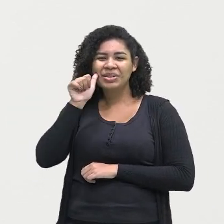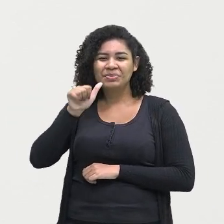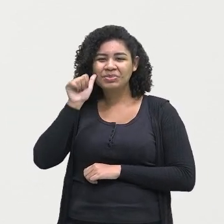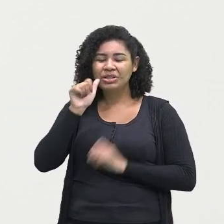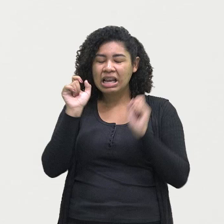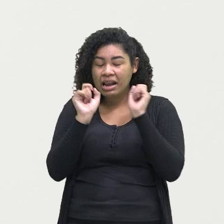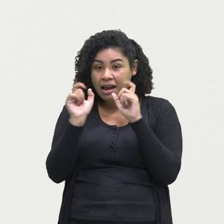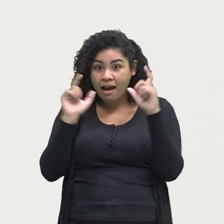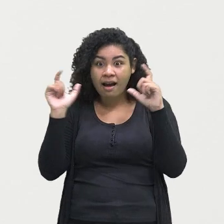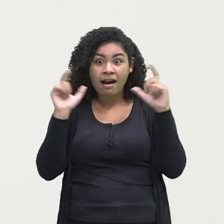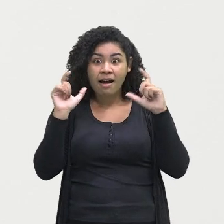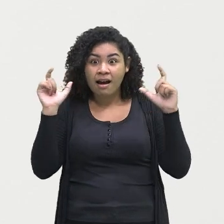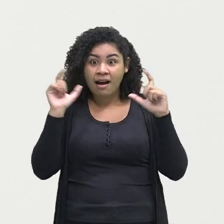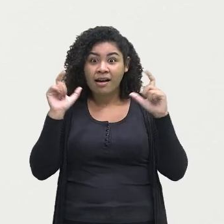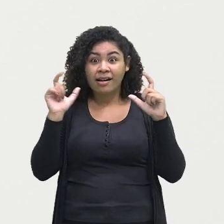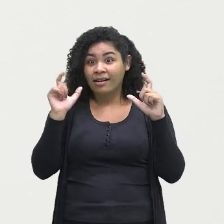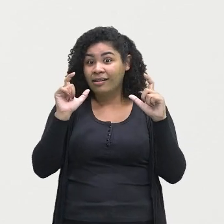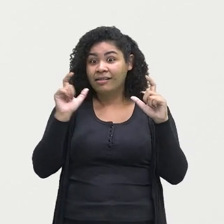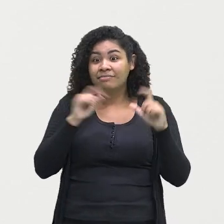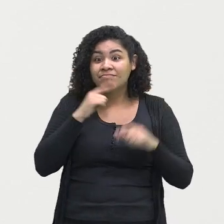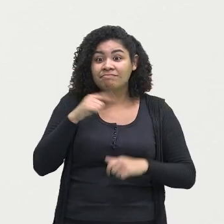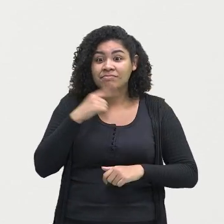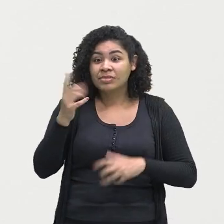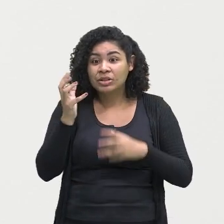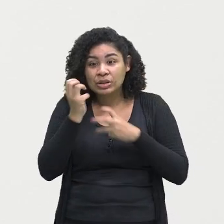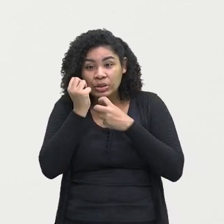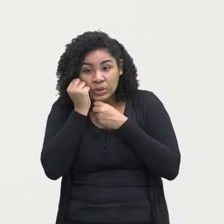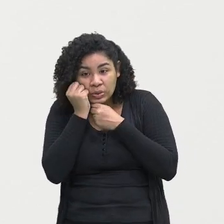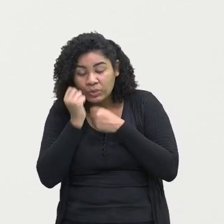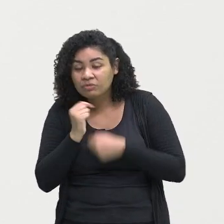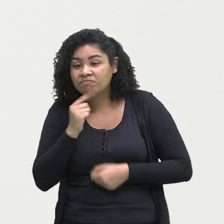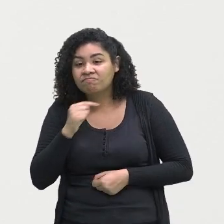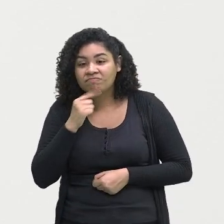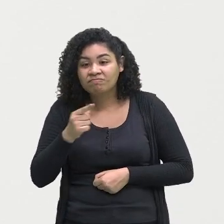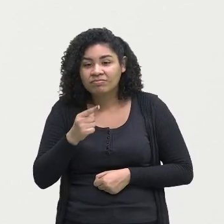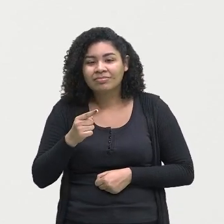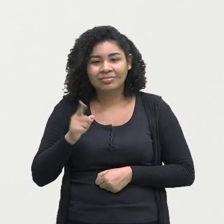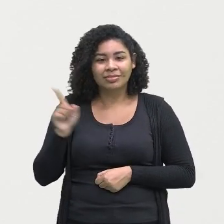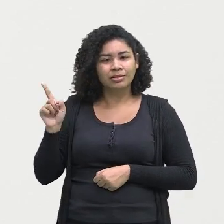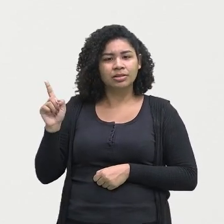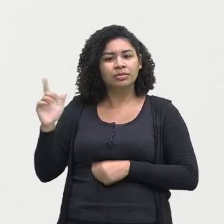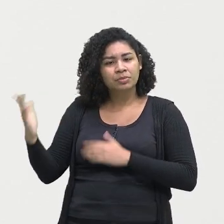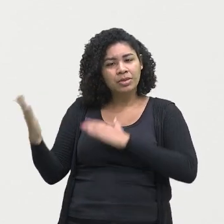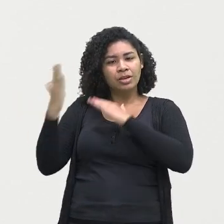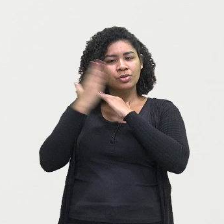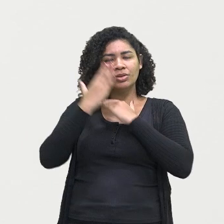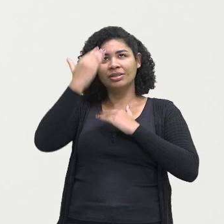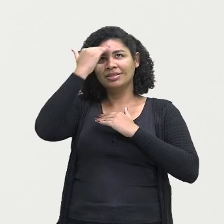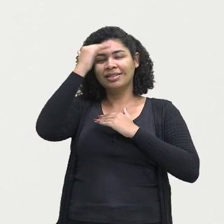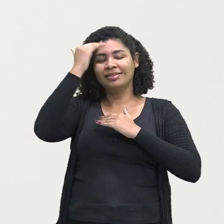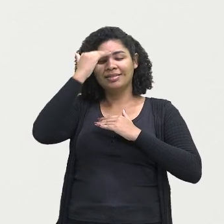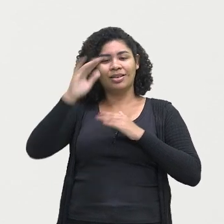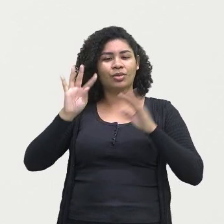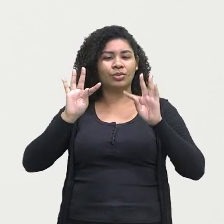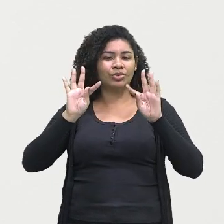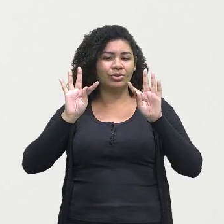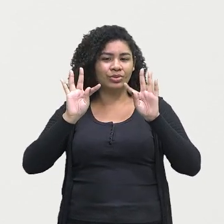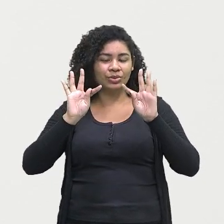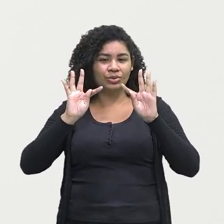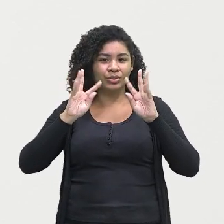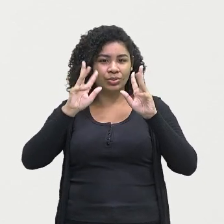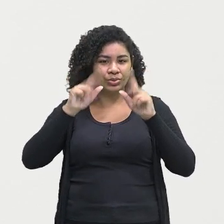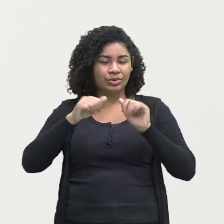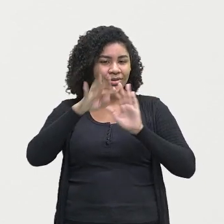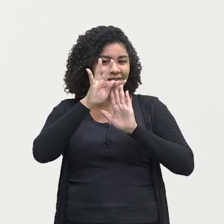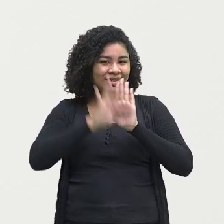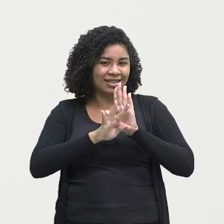conseguir dormir. Então, tudo isso já ajuda a gente a entender o texto, né? Vou ler aqui rapidinho para vocês. We all